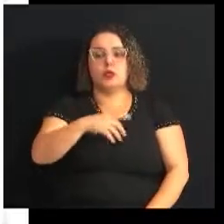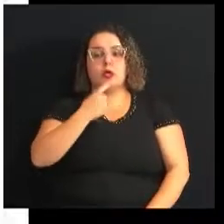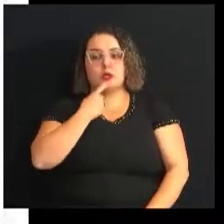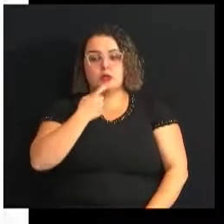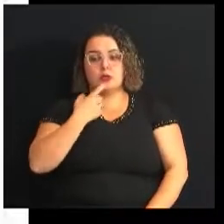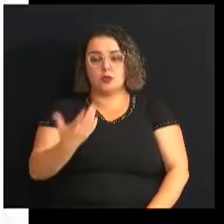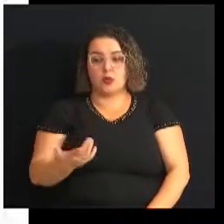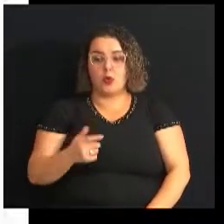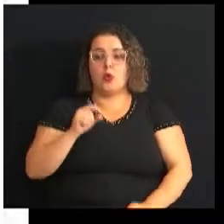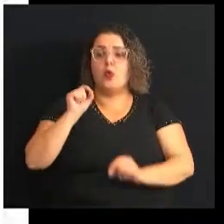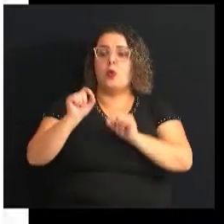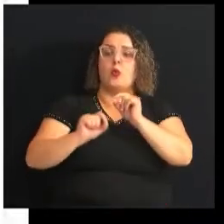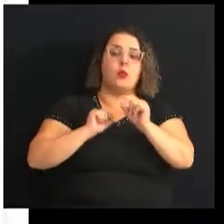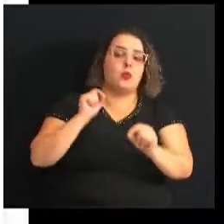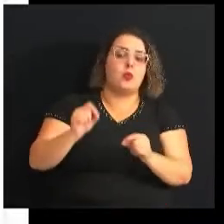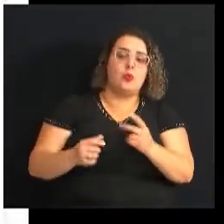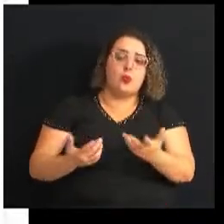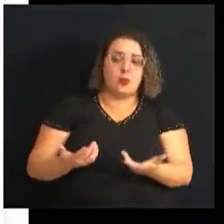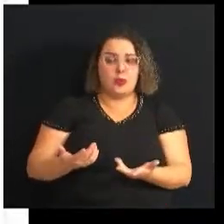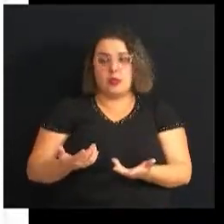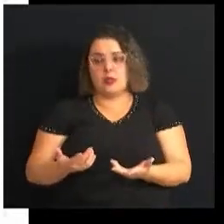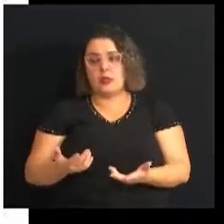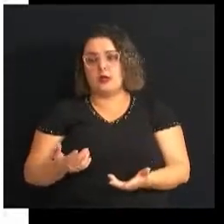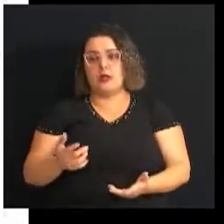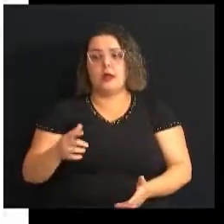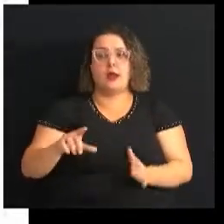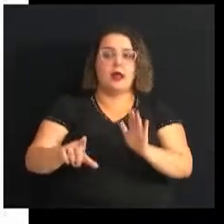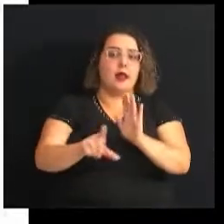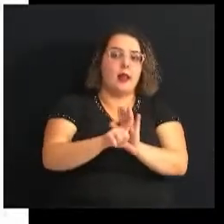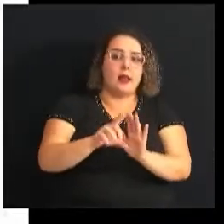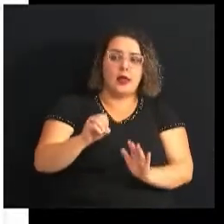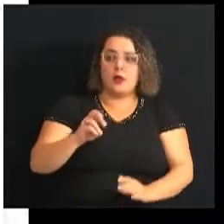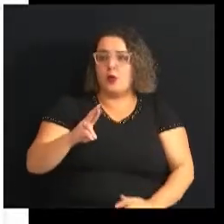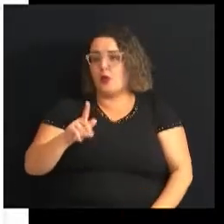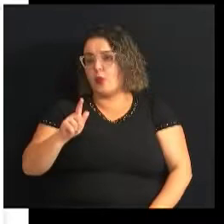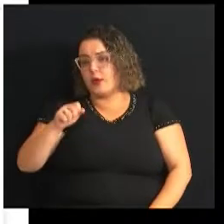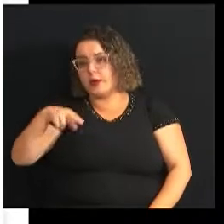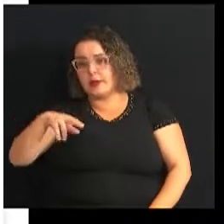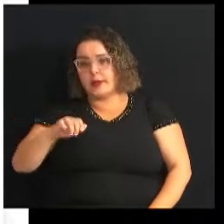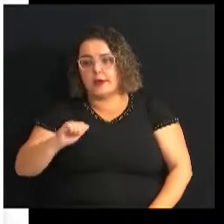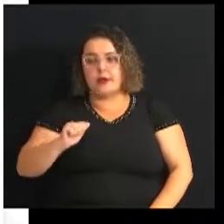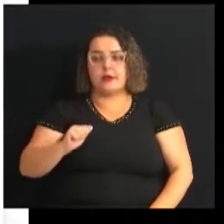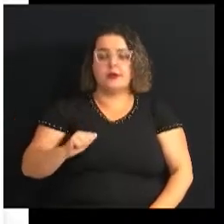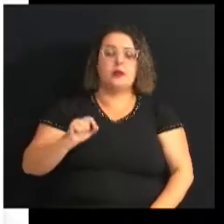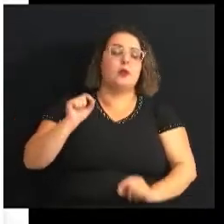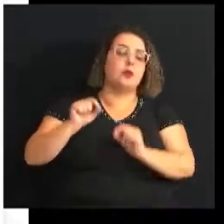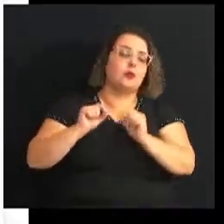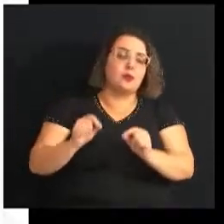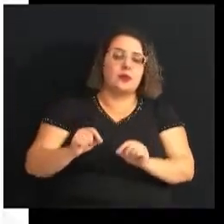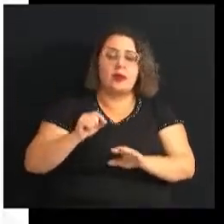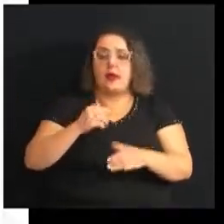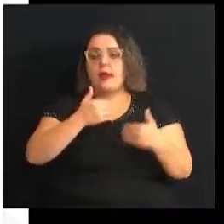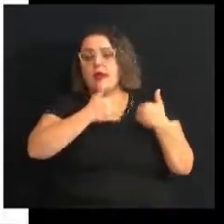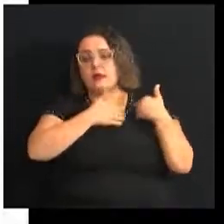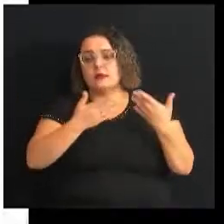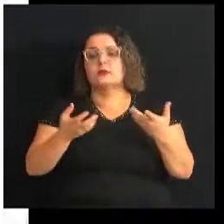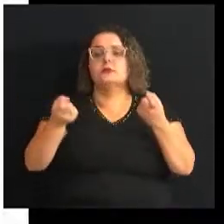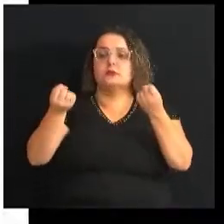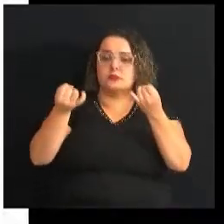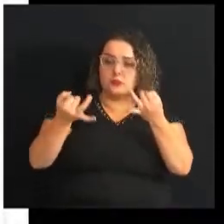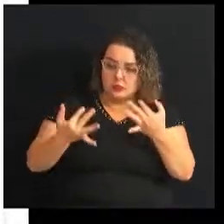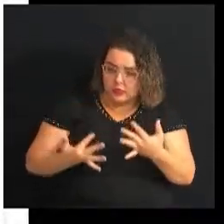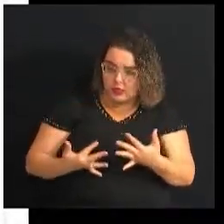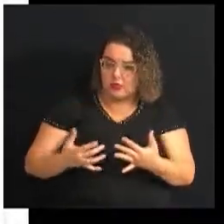que é a lei orgânica, o que ela faz. Olha, inclusive você tem aí uma explicação de que a